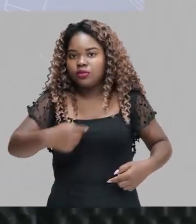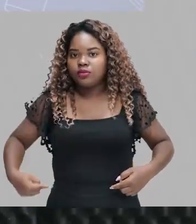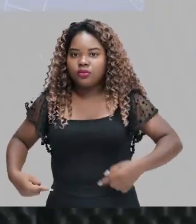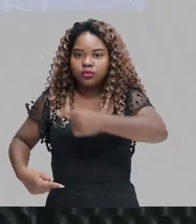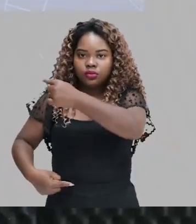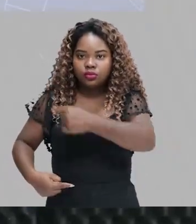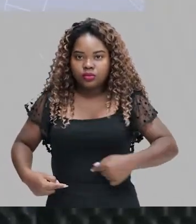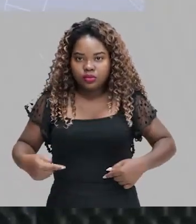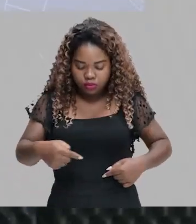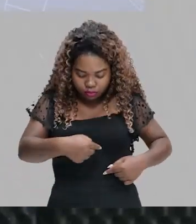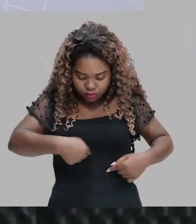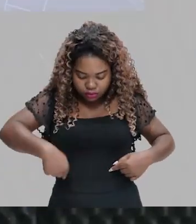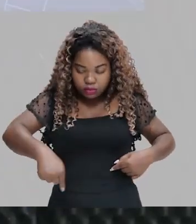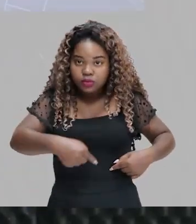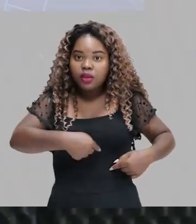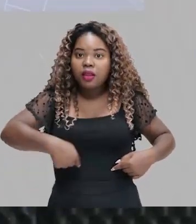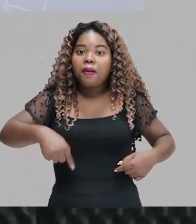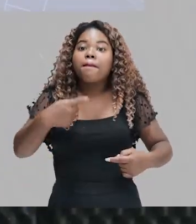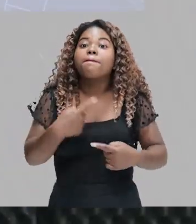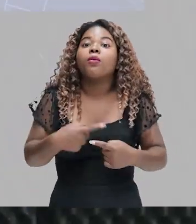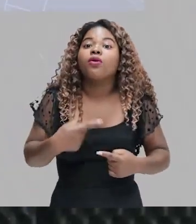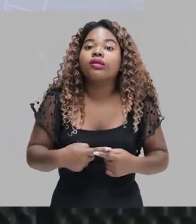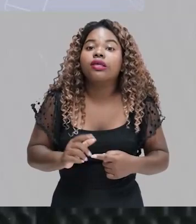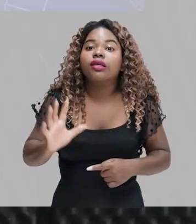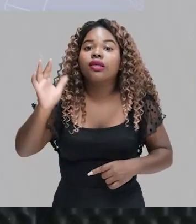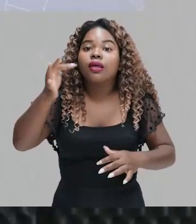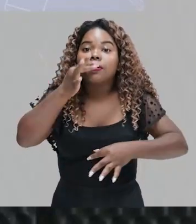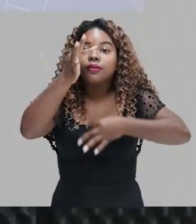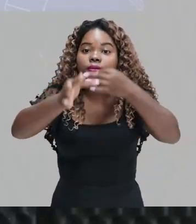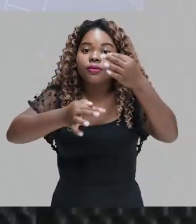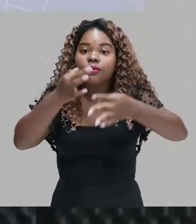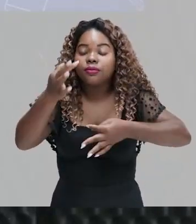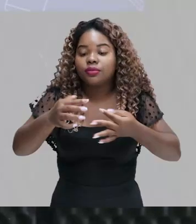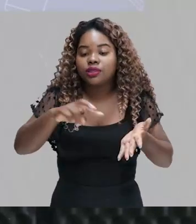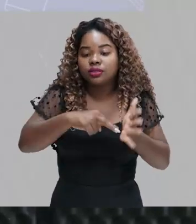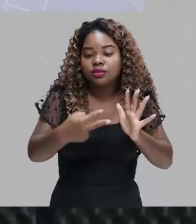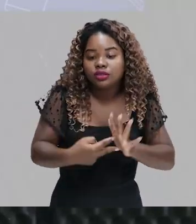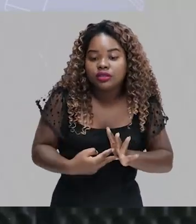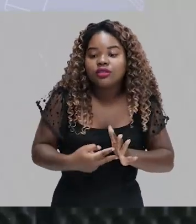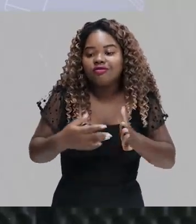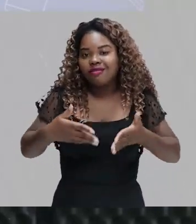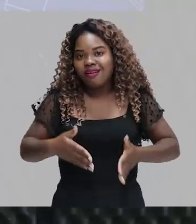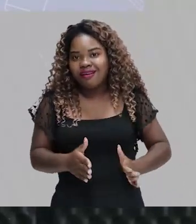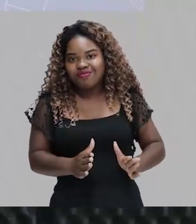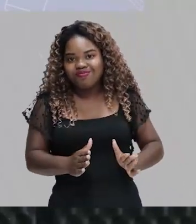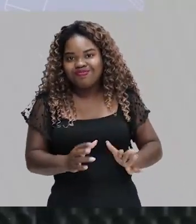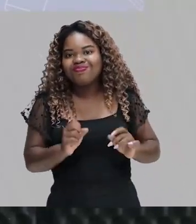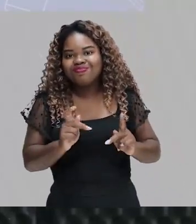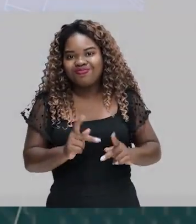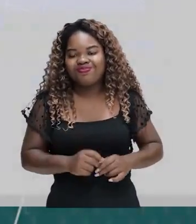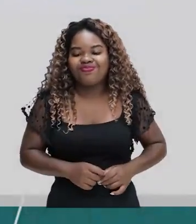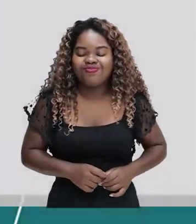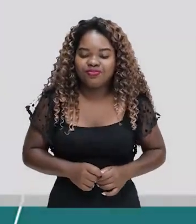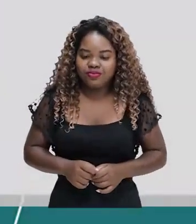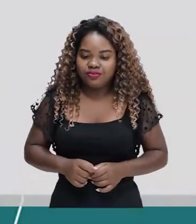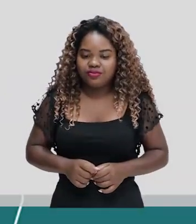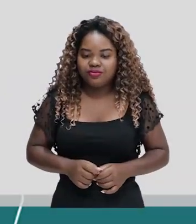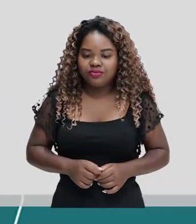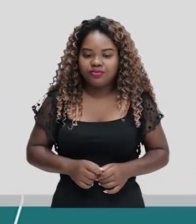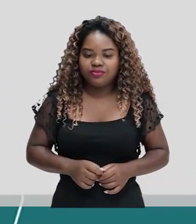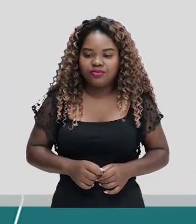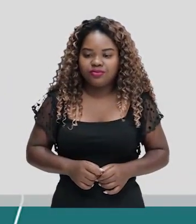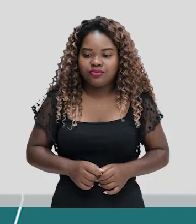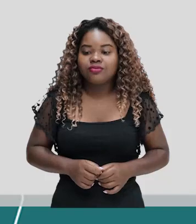fertilidade. Então, cada elemento desse tem uma motivação específica. O Nascimento da Vênus. O professor já viu essa obra. Né? Onde é que está o centro da